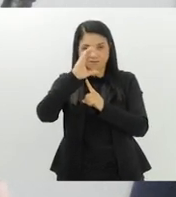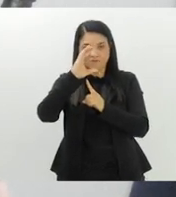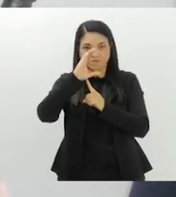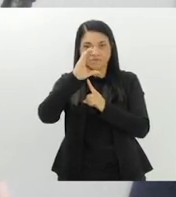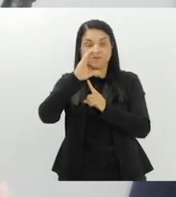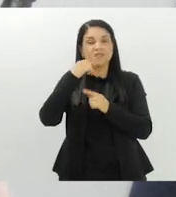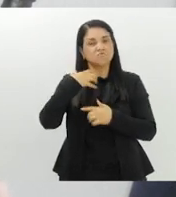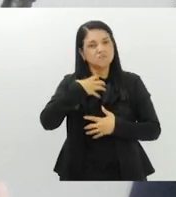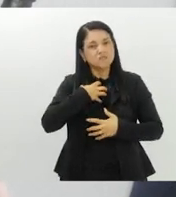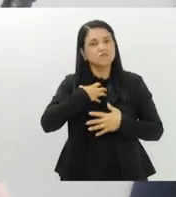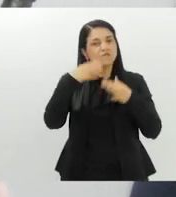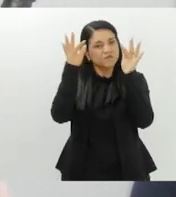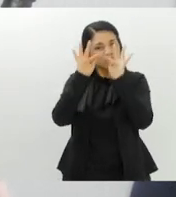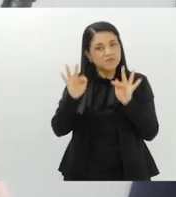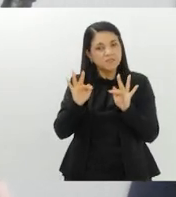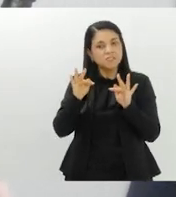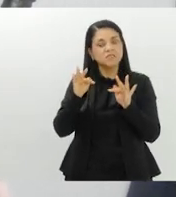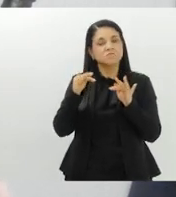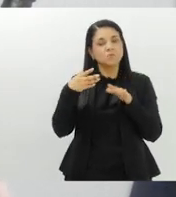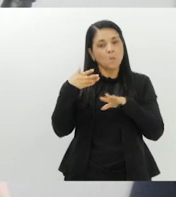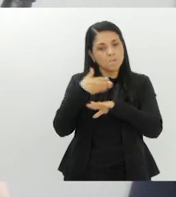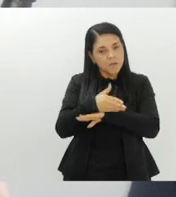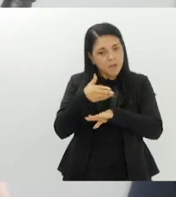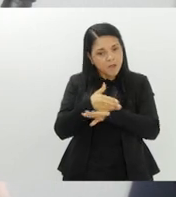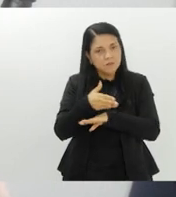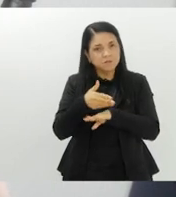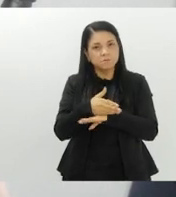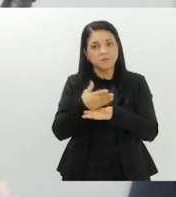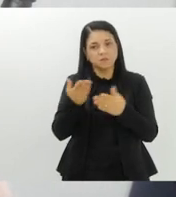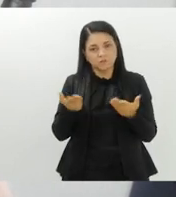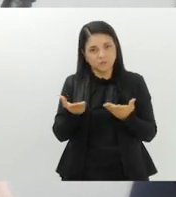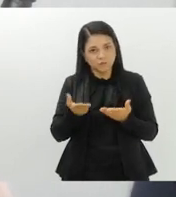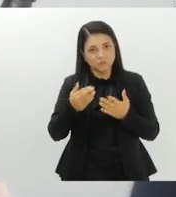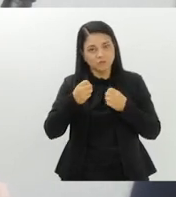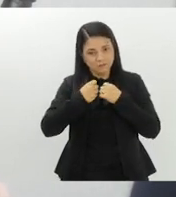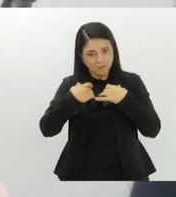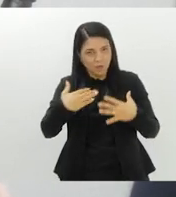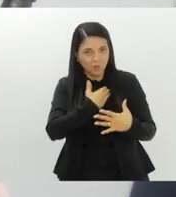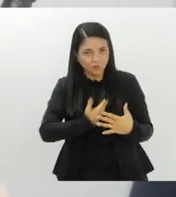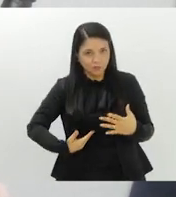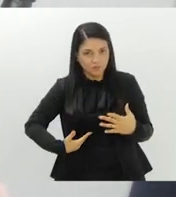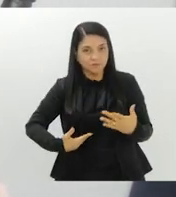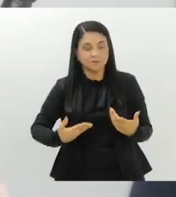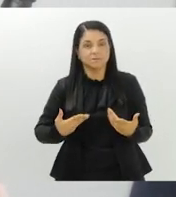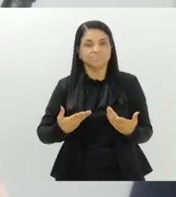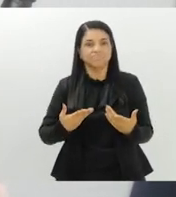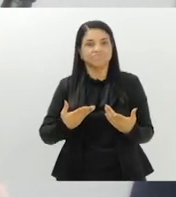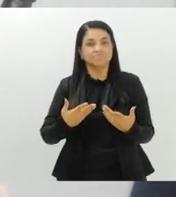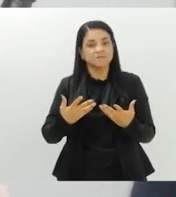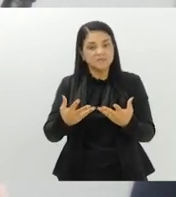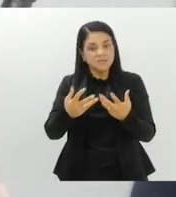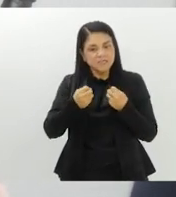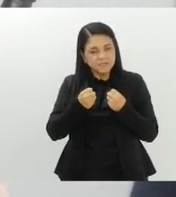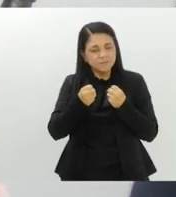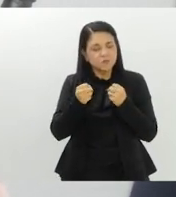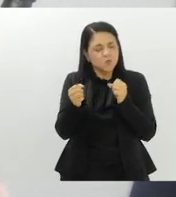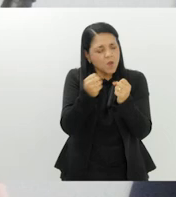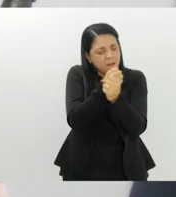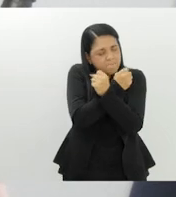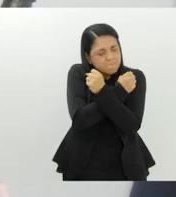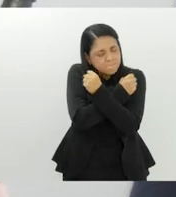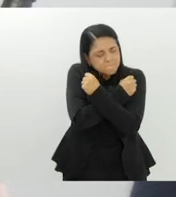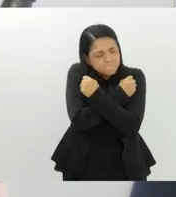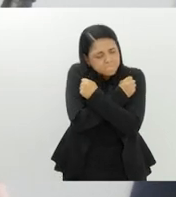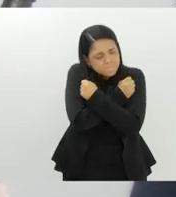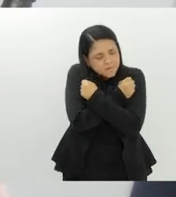me faz estar muito feliz por estar participando desse encontro, ter recebido um abraço carinhoso